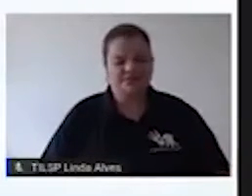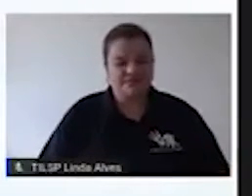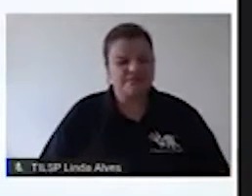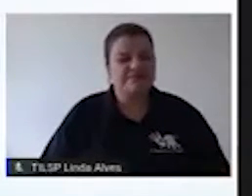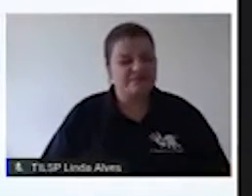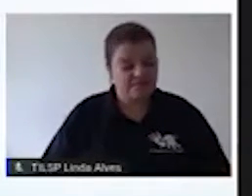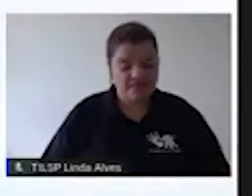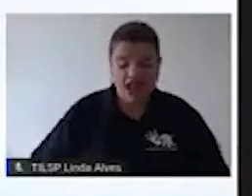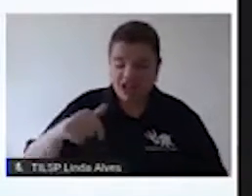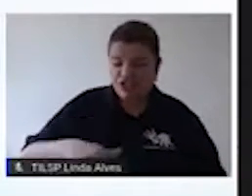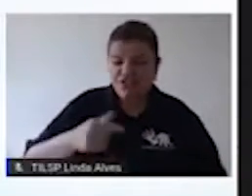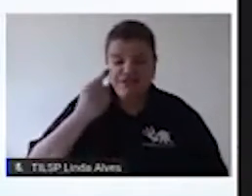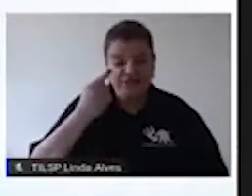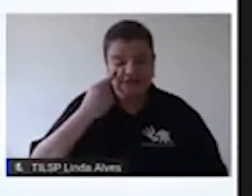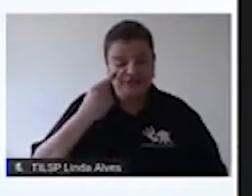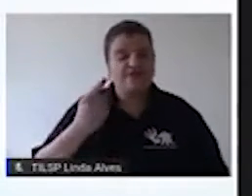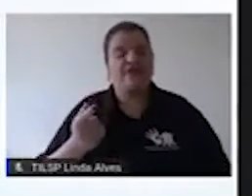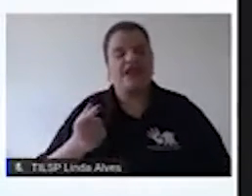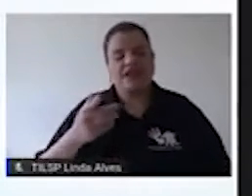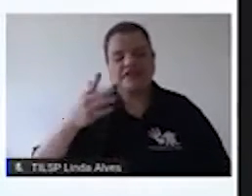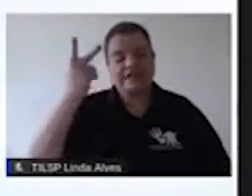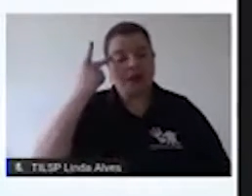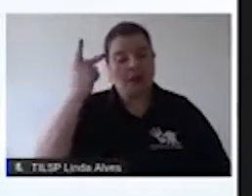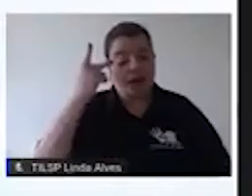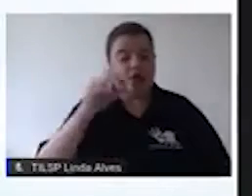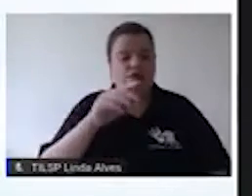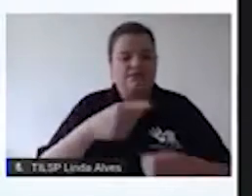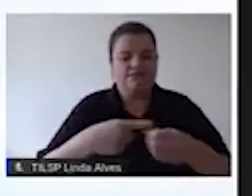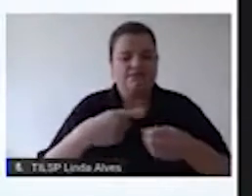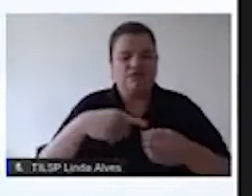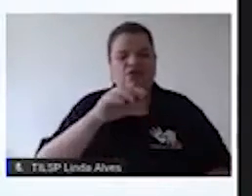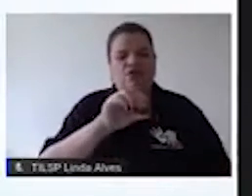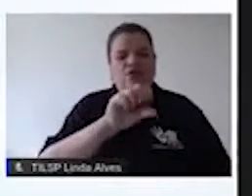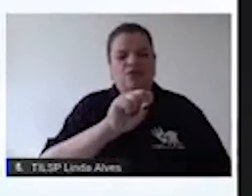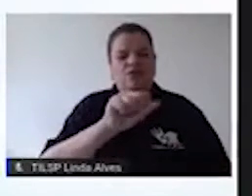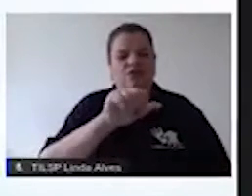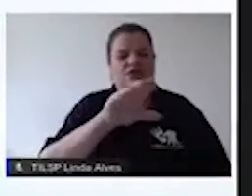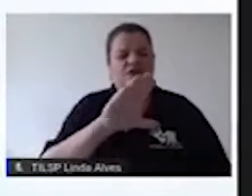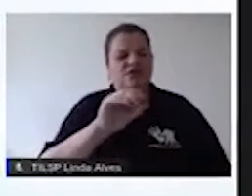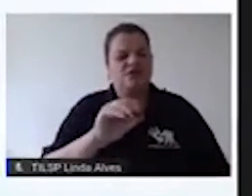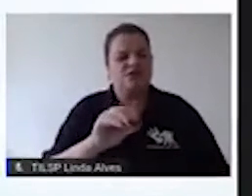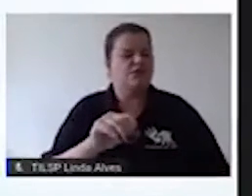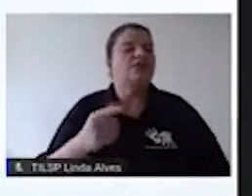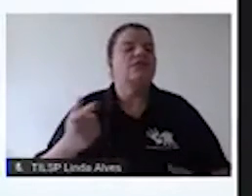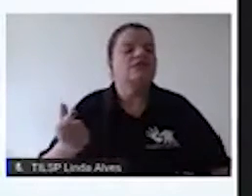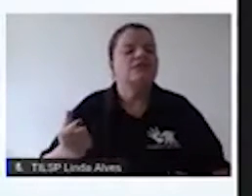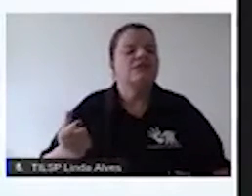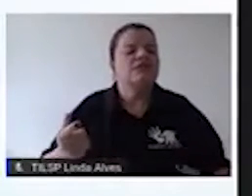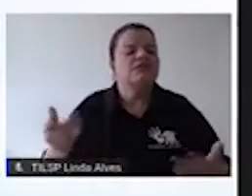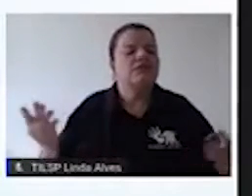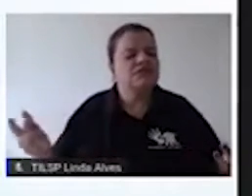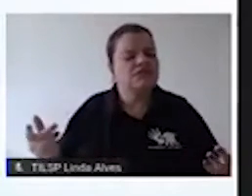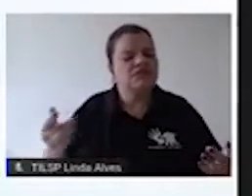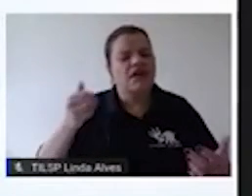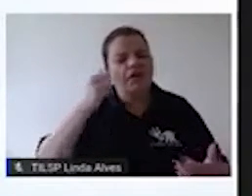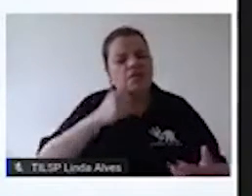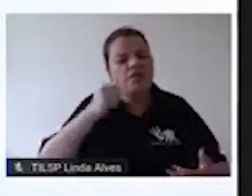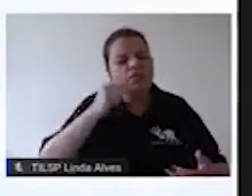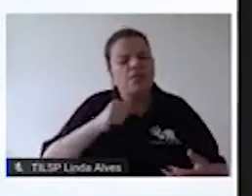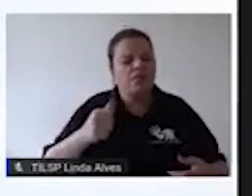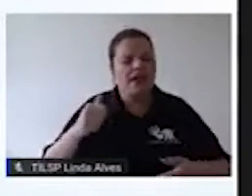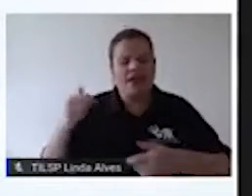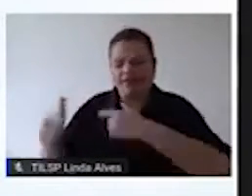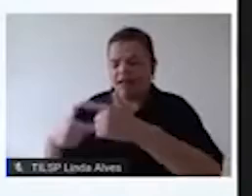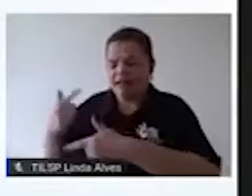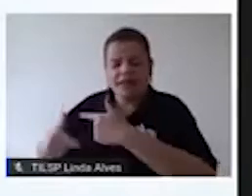das mulheres, né, para a questão da violência das mulheres, funcionam em horário comercial, ou seja,